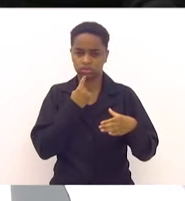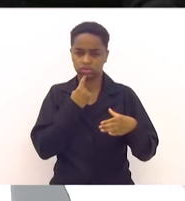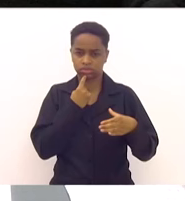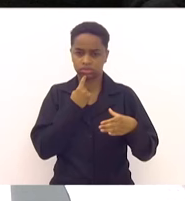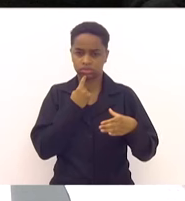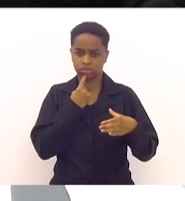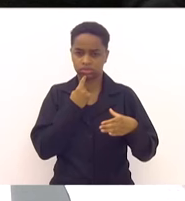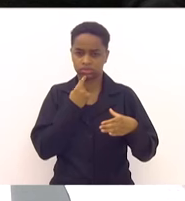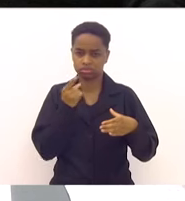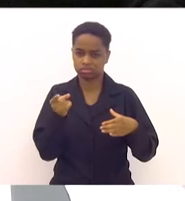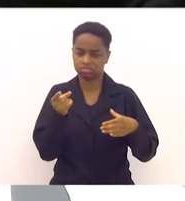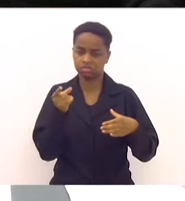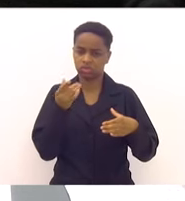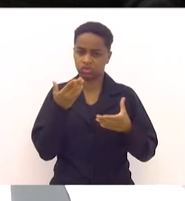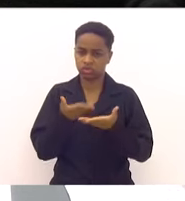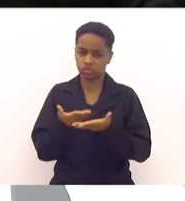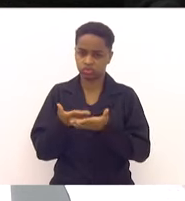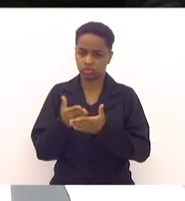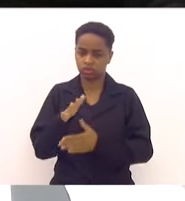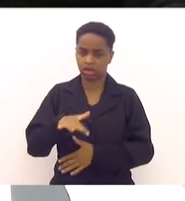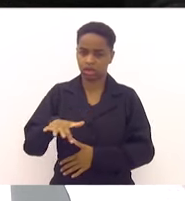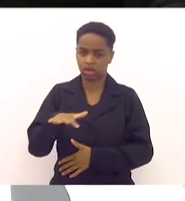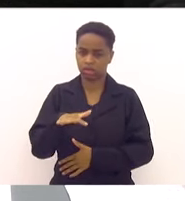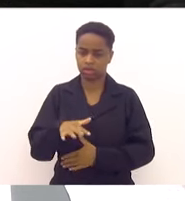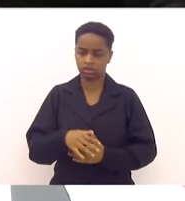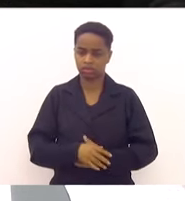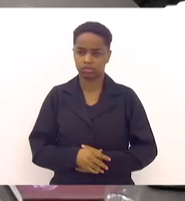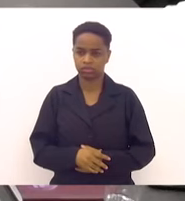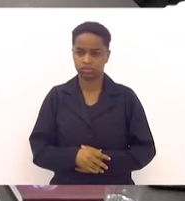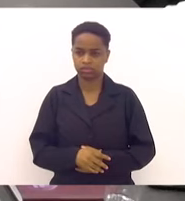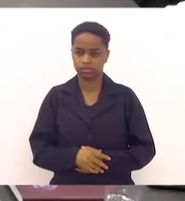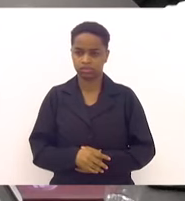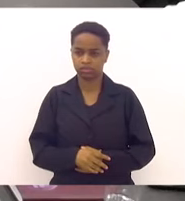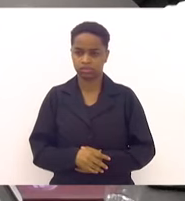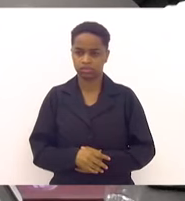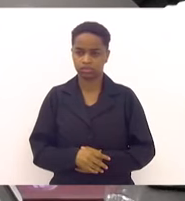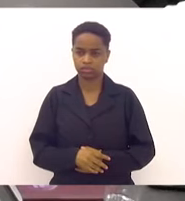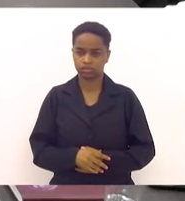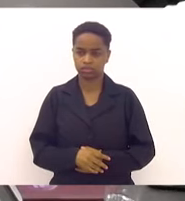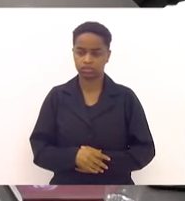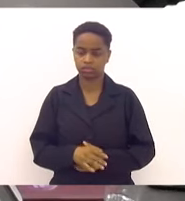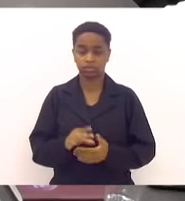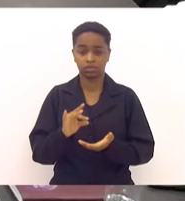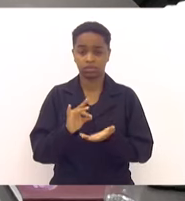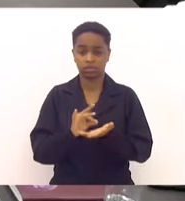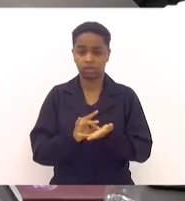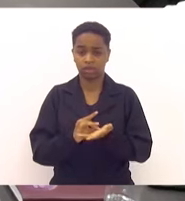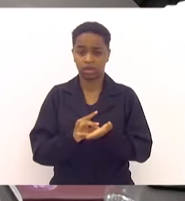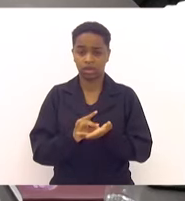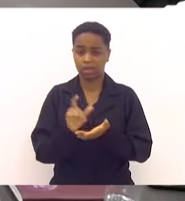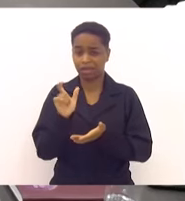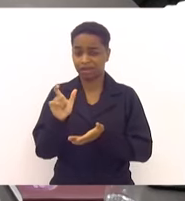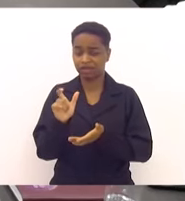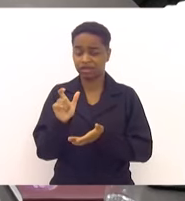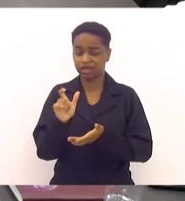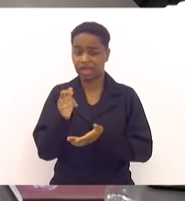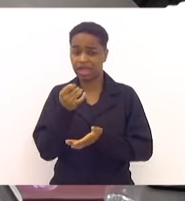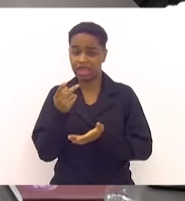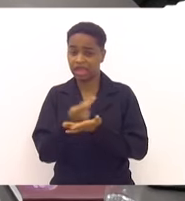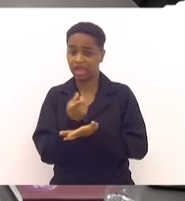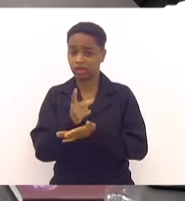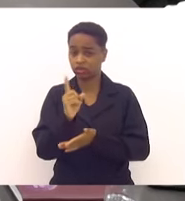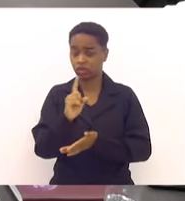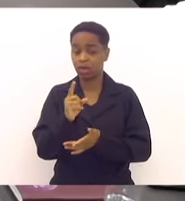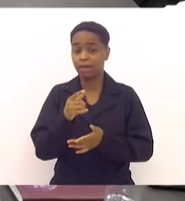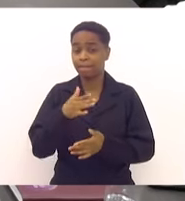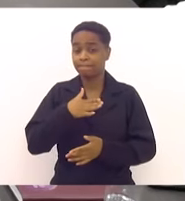O senhor que é um profundo estudioso desse tema. É, na verdade, o termo não está incorreto, é que soa em algum